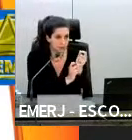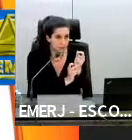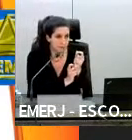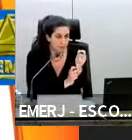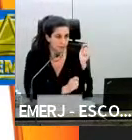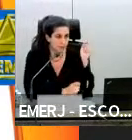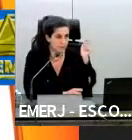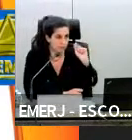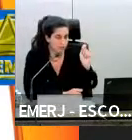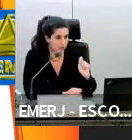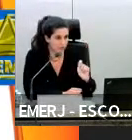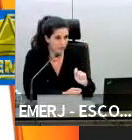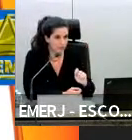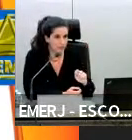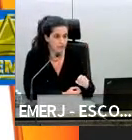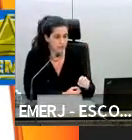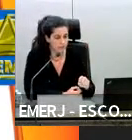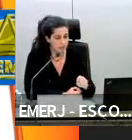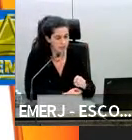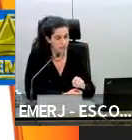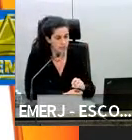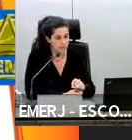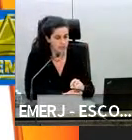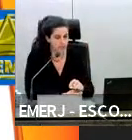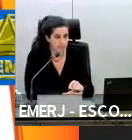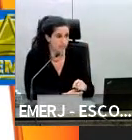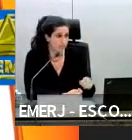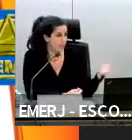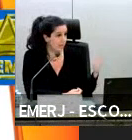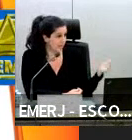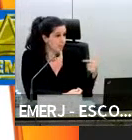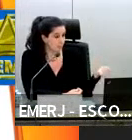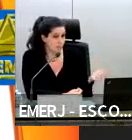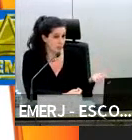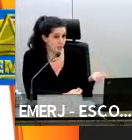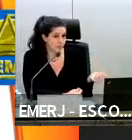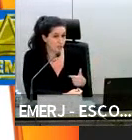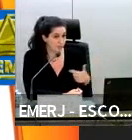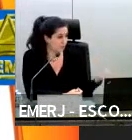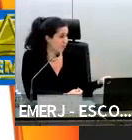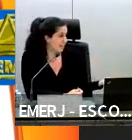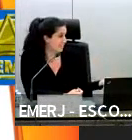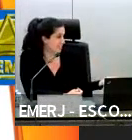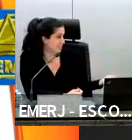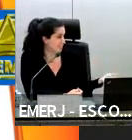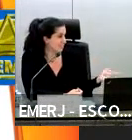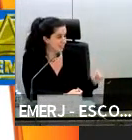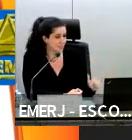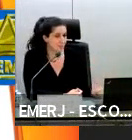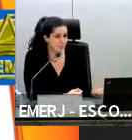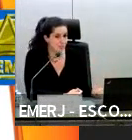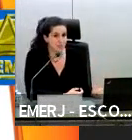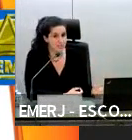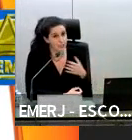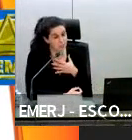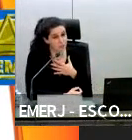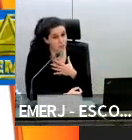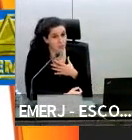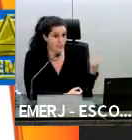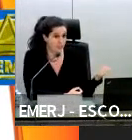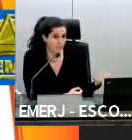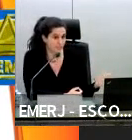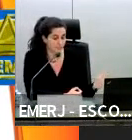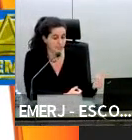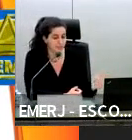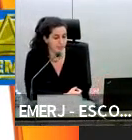fui eu que codifiquei as atas. Temos impressões diversas, a gente estava falando sobre isso, sobre as atas, porque eu só